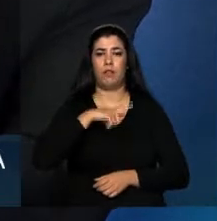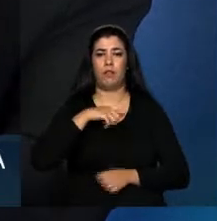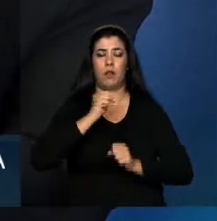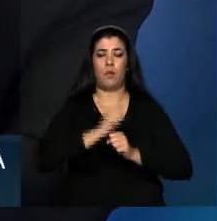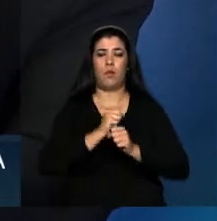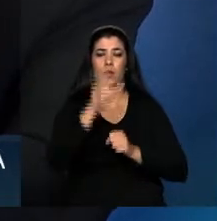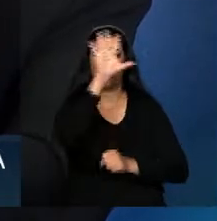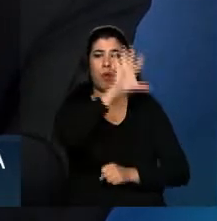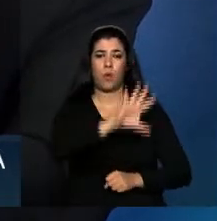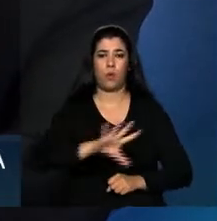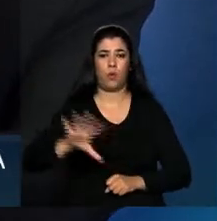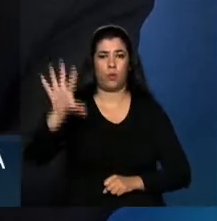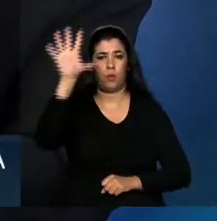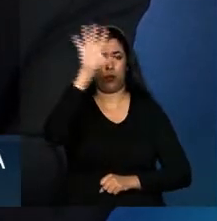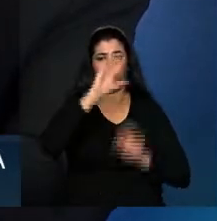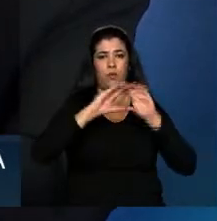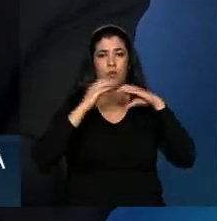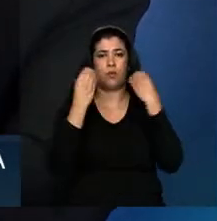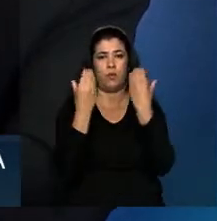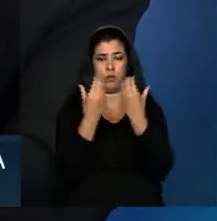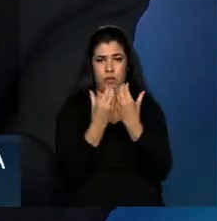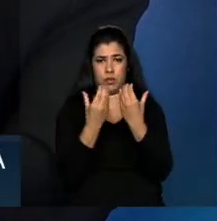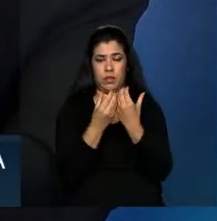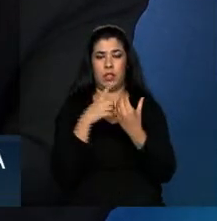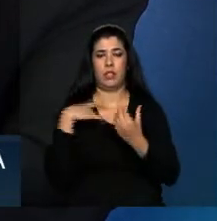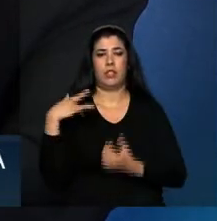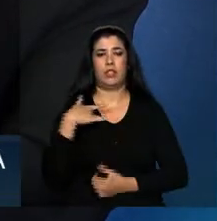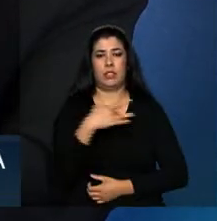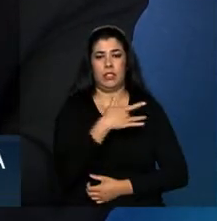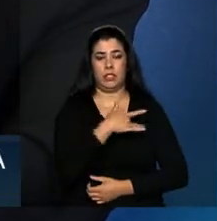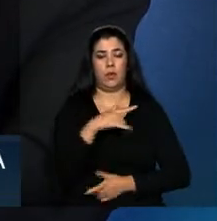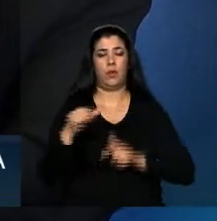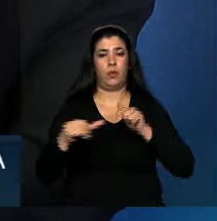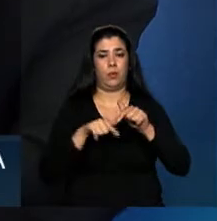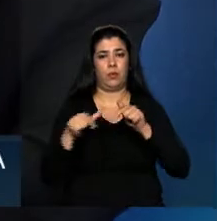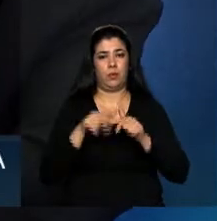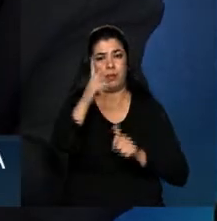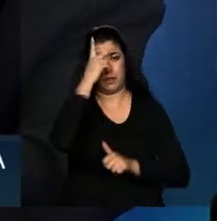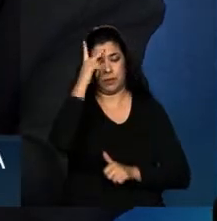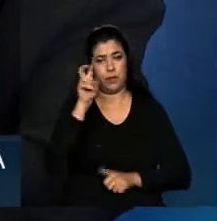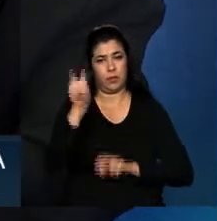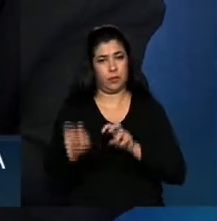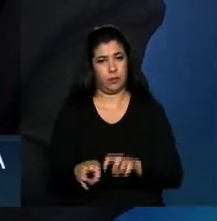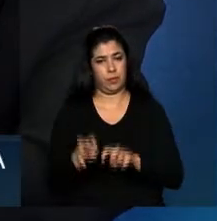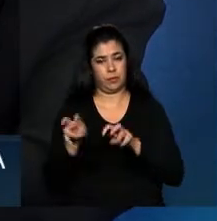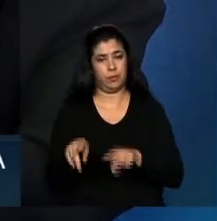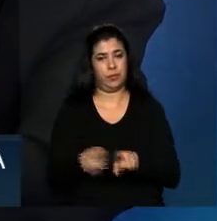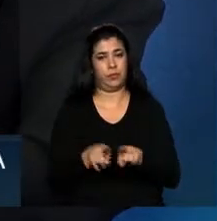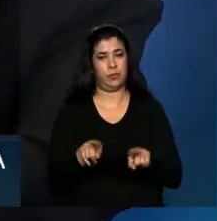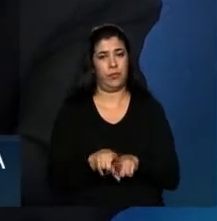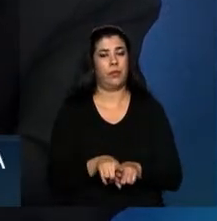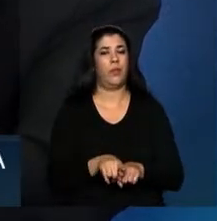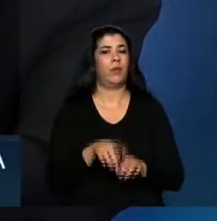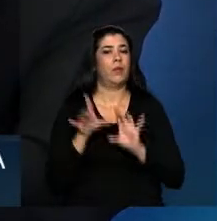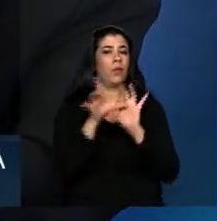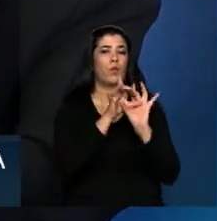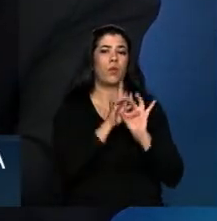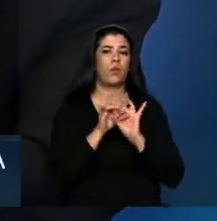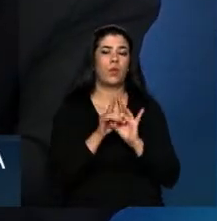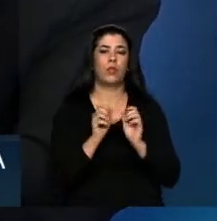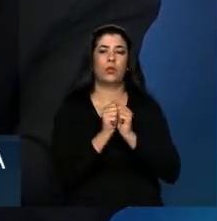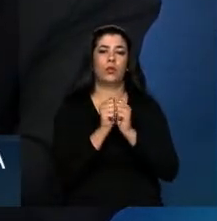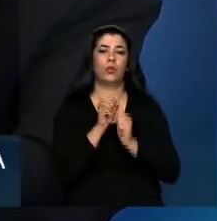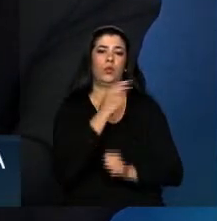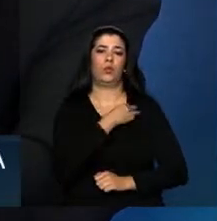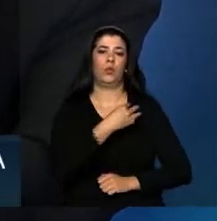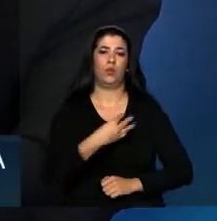da Saúde, do SUS, a especificidade dos trabalhadores rurais. E nós trabalhamos também o fortalecimento do Ministério